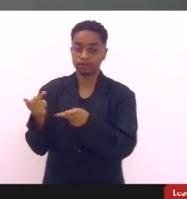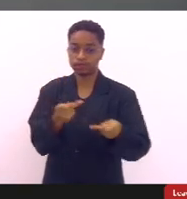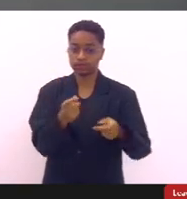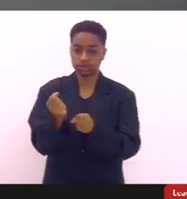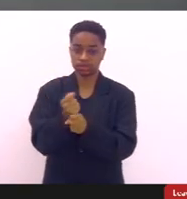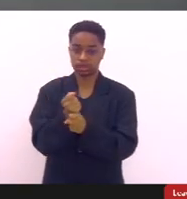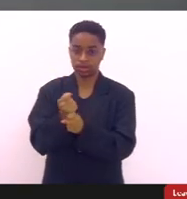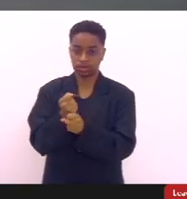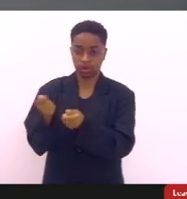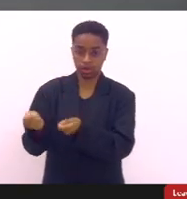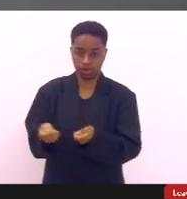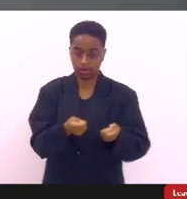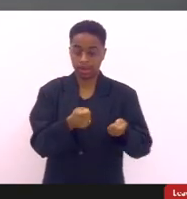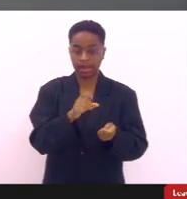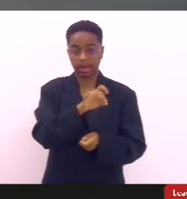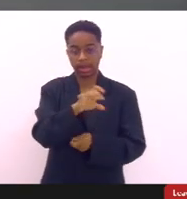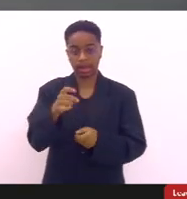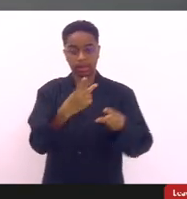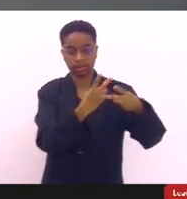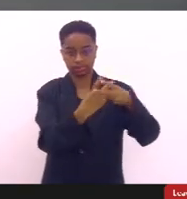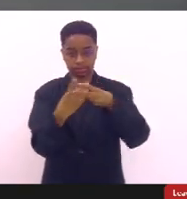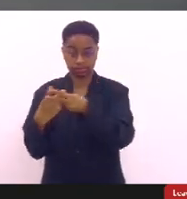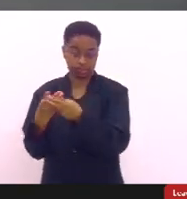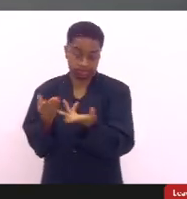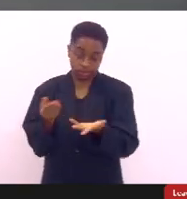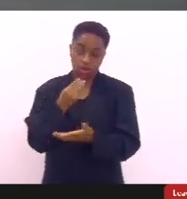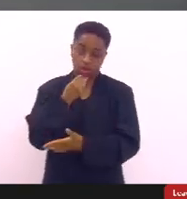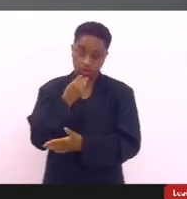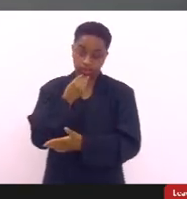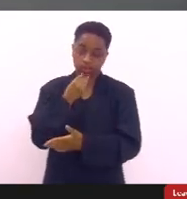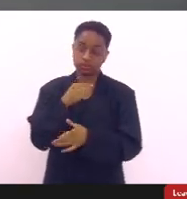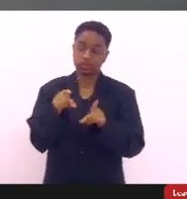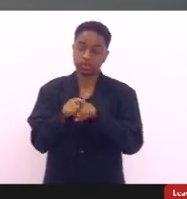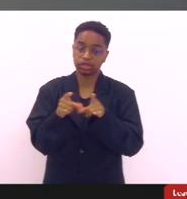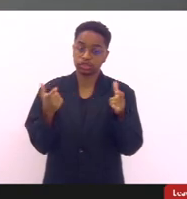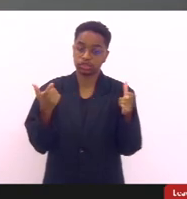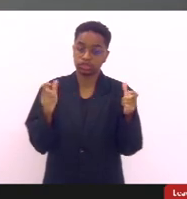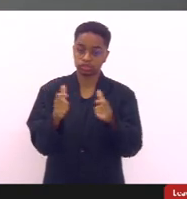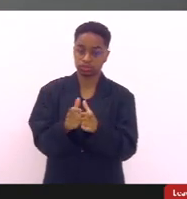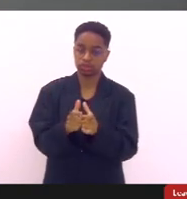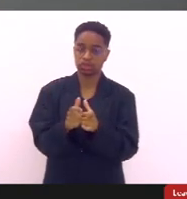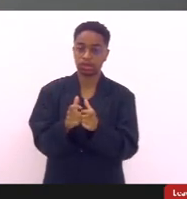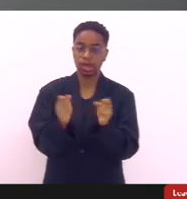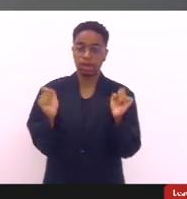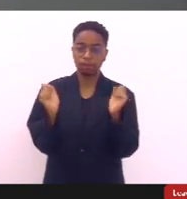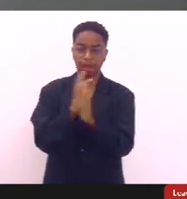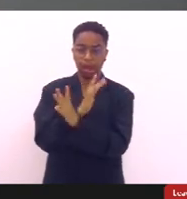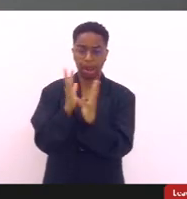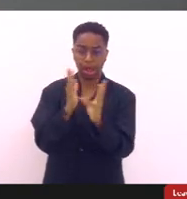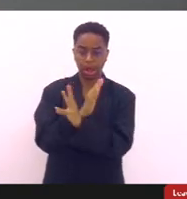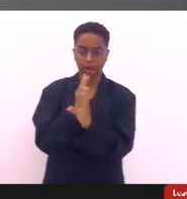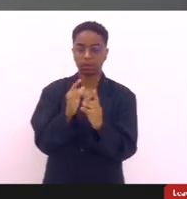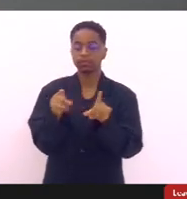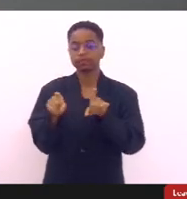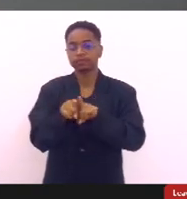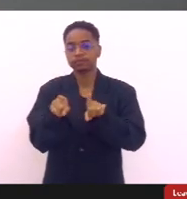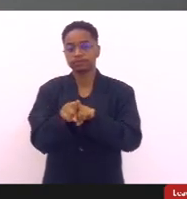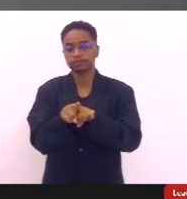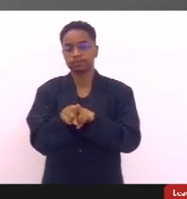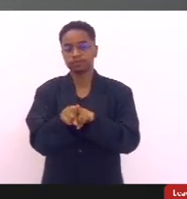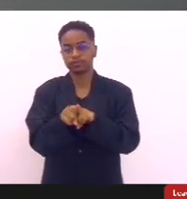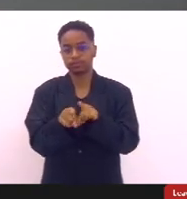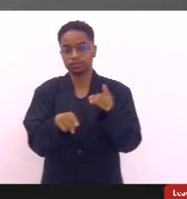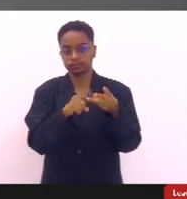unidade prisional. Obviamente, diminuição da superlotação. E